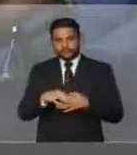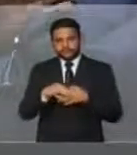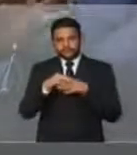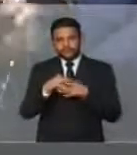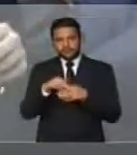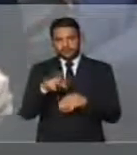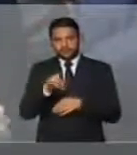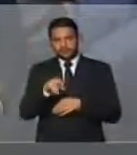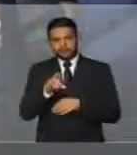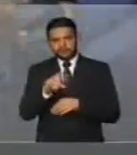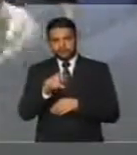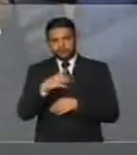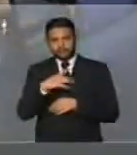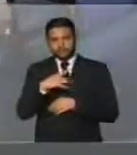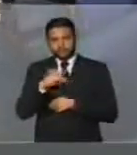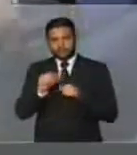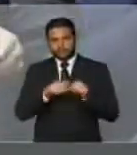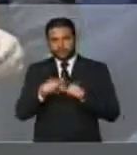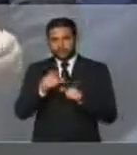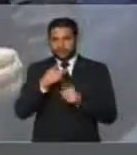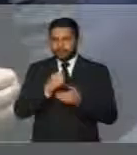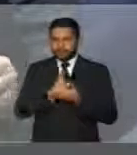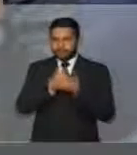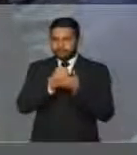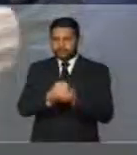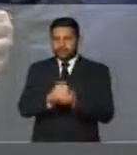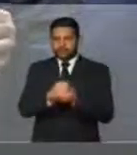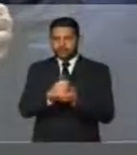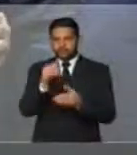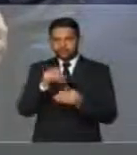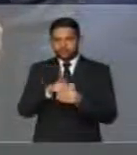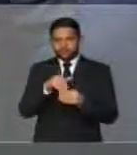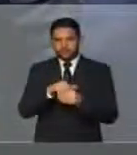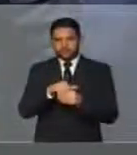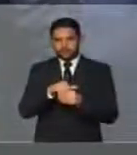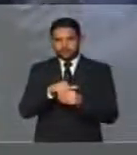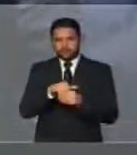vice-líder da minoria, eu torno aqui a orientar que